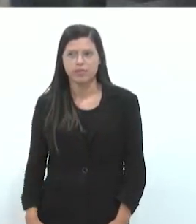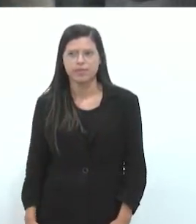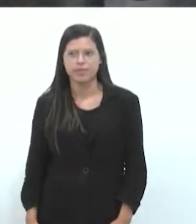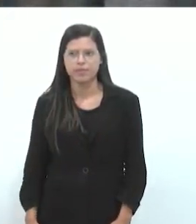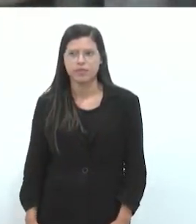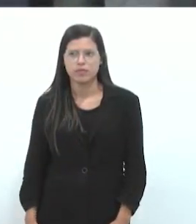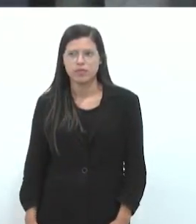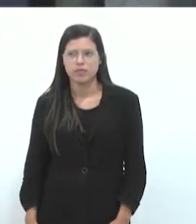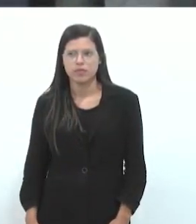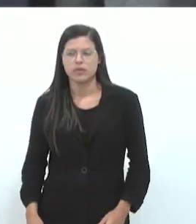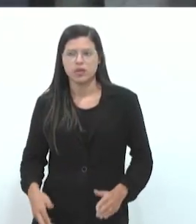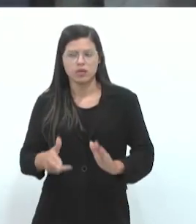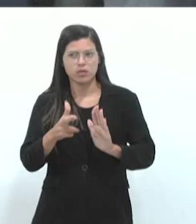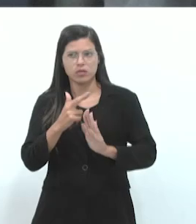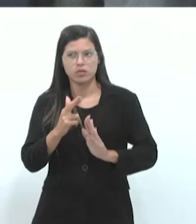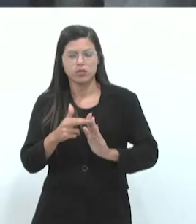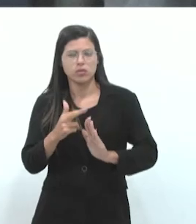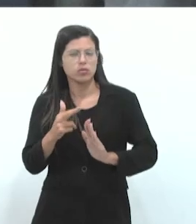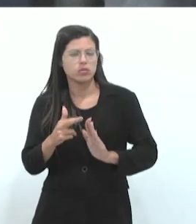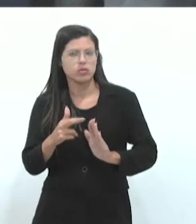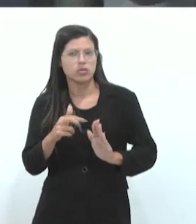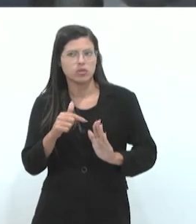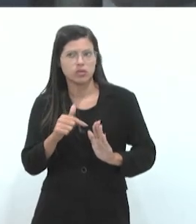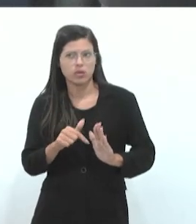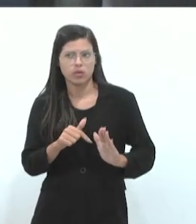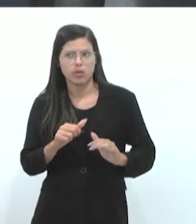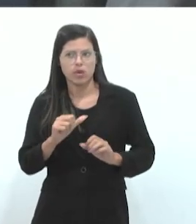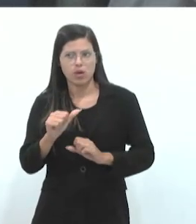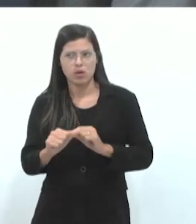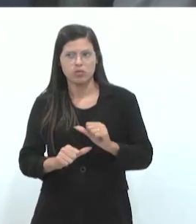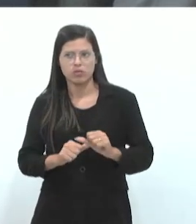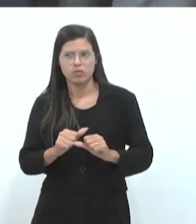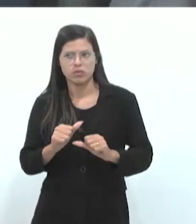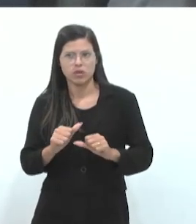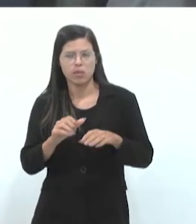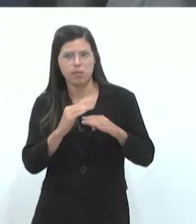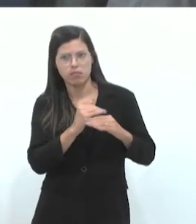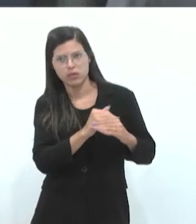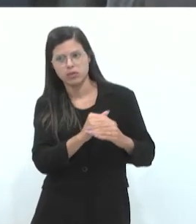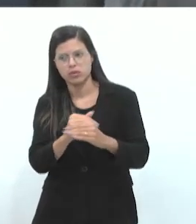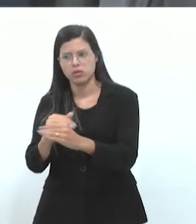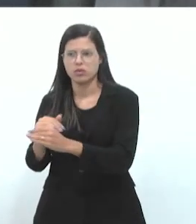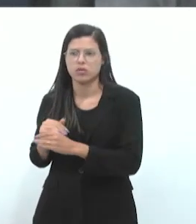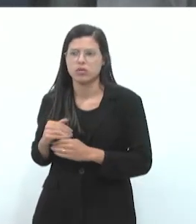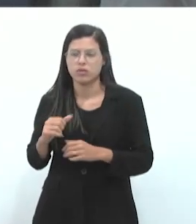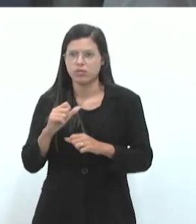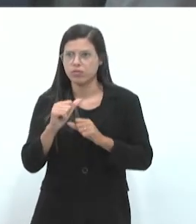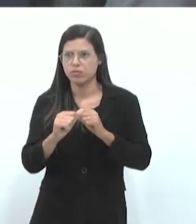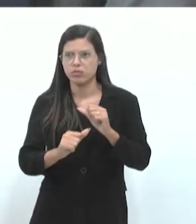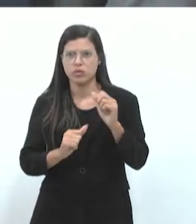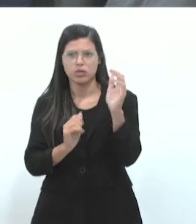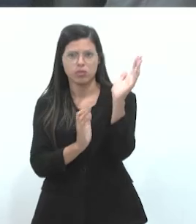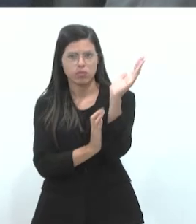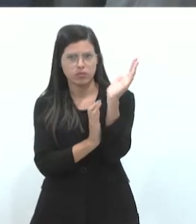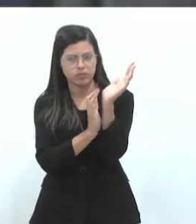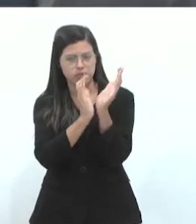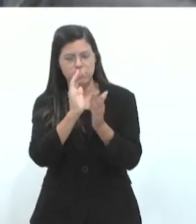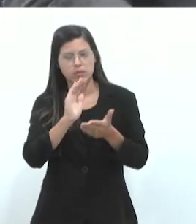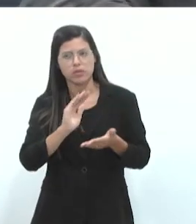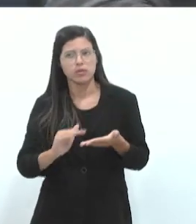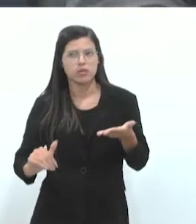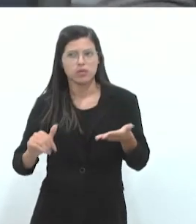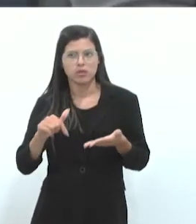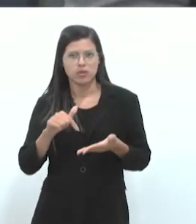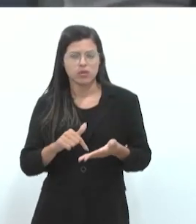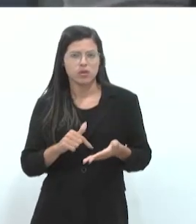Referida resolução elabora, revisa, altera, consolida, padroniza, atualiza, desburocratiza procedimentos e estabelece